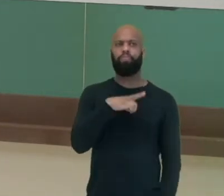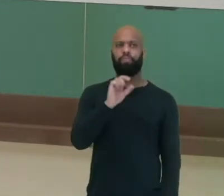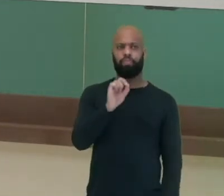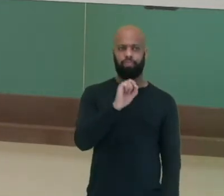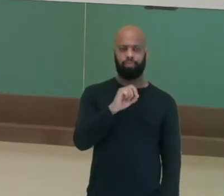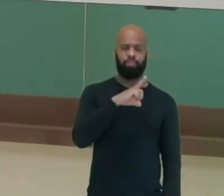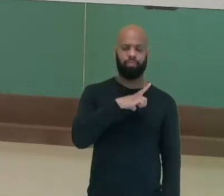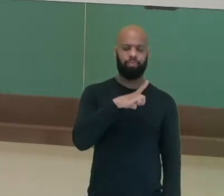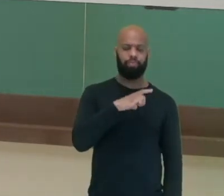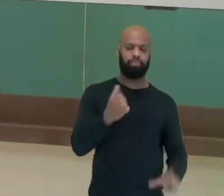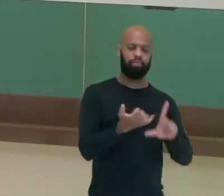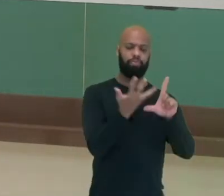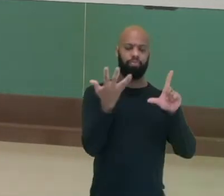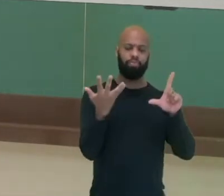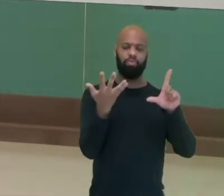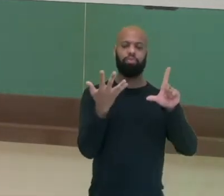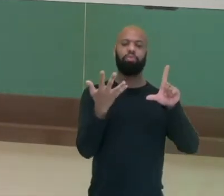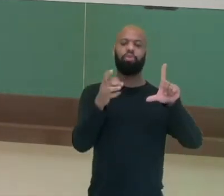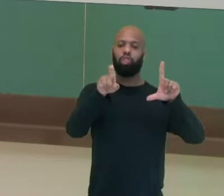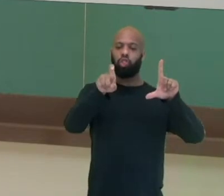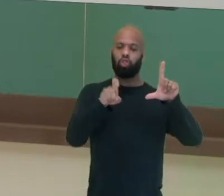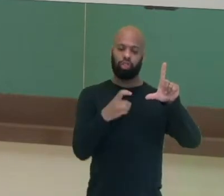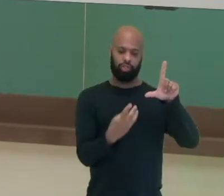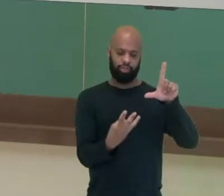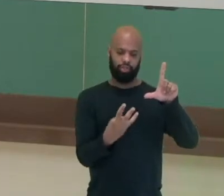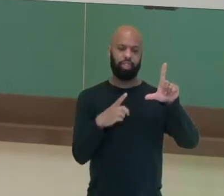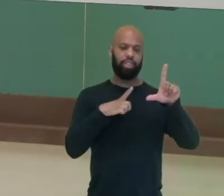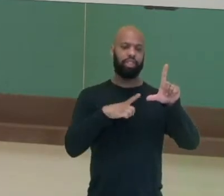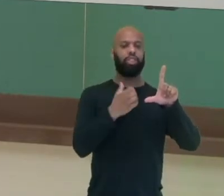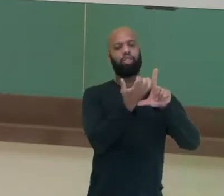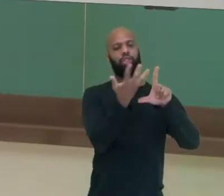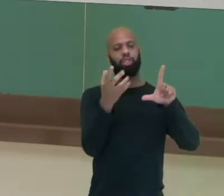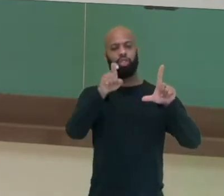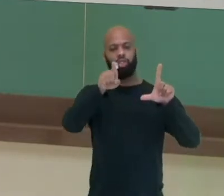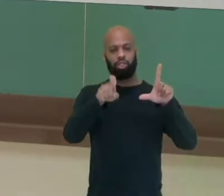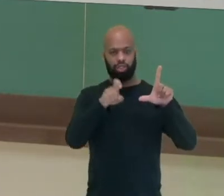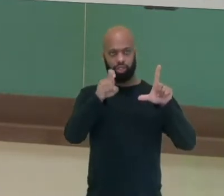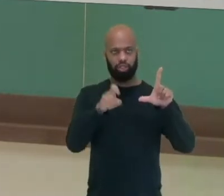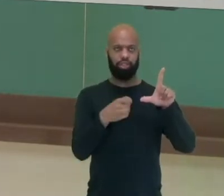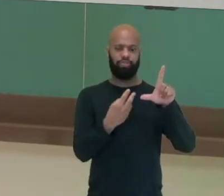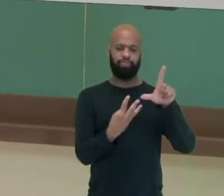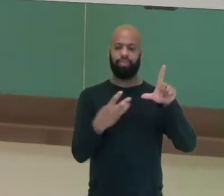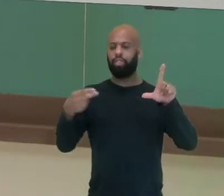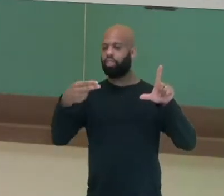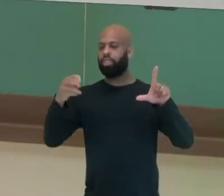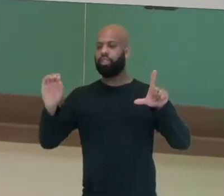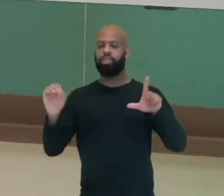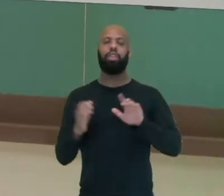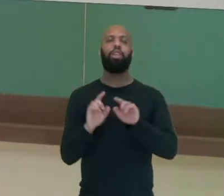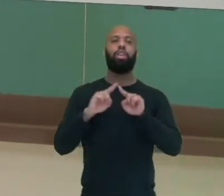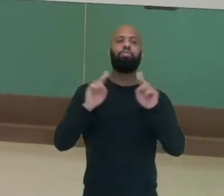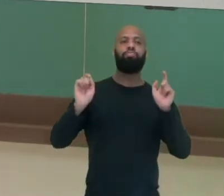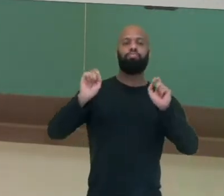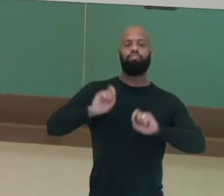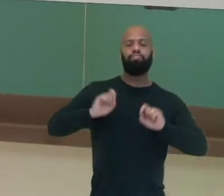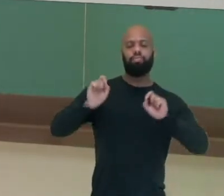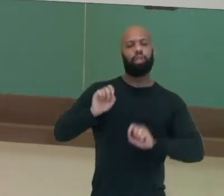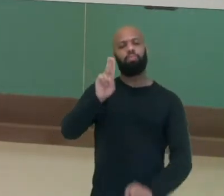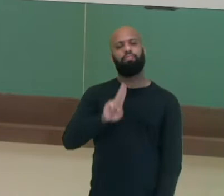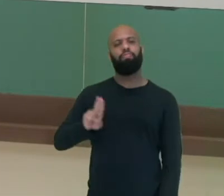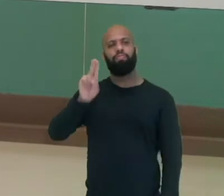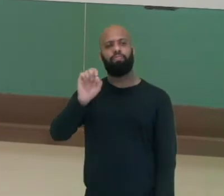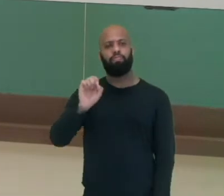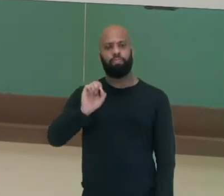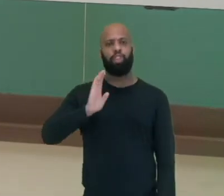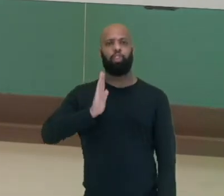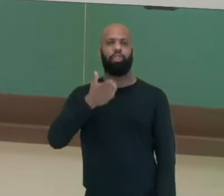x na base 3, log de x menos 2 na base 3 igual a zero. Exato, não tem uma igualdade, mas nós podemos trabalhar com o que a